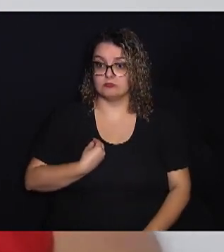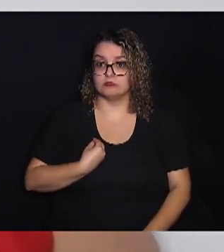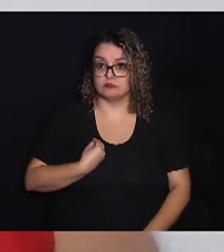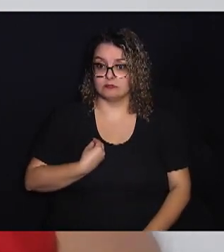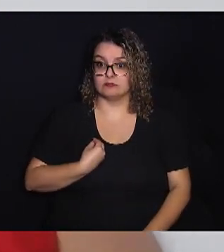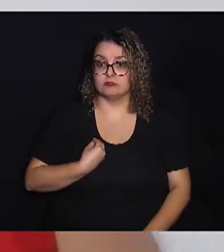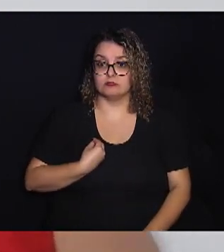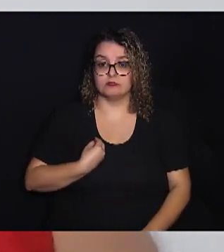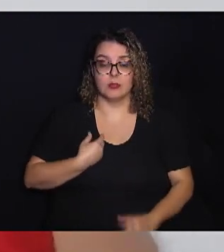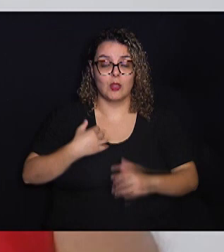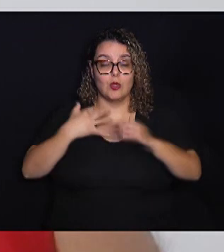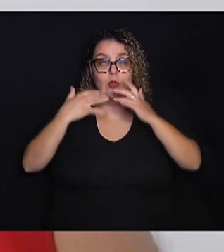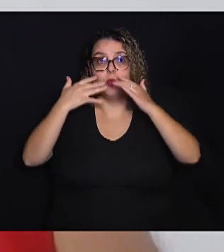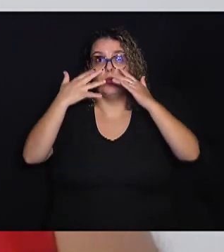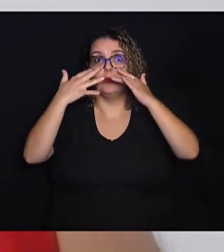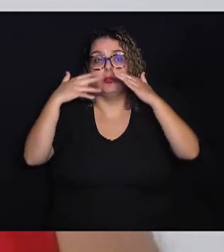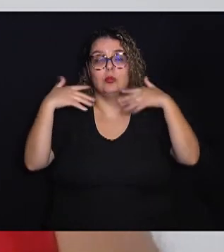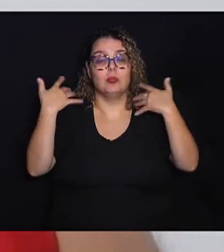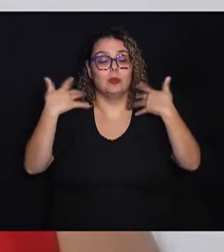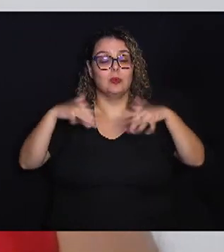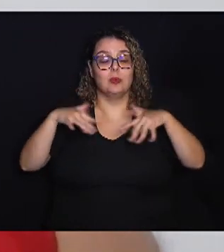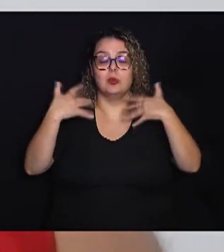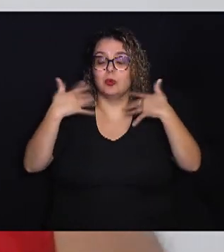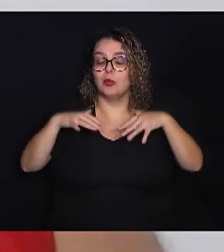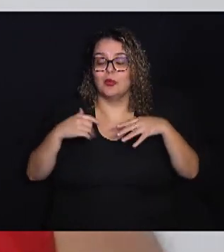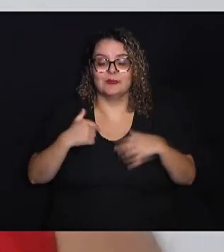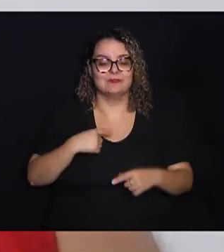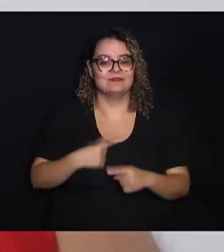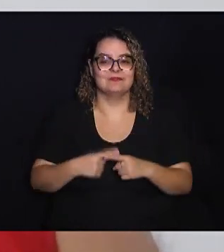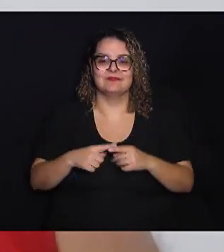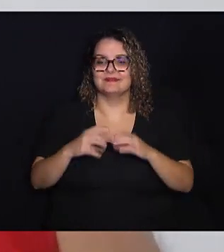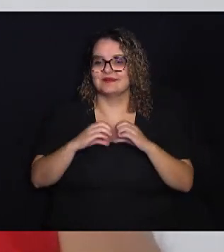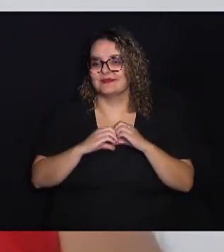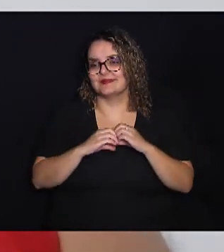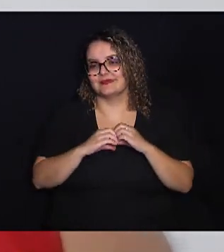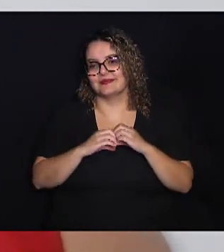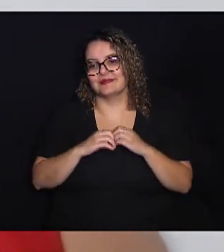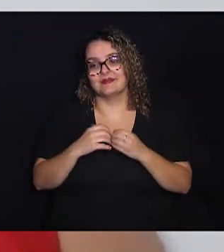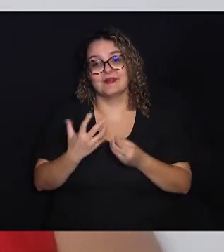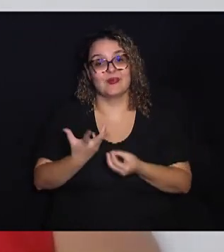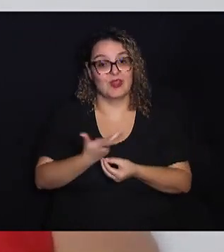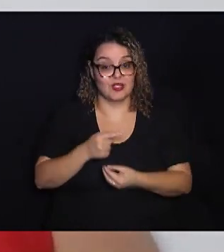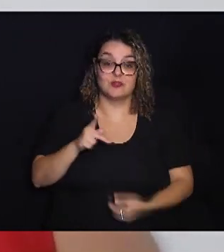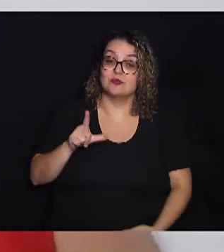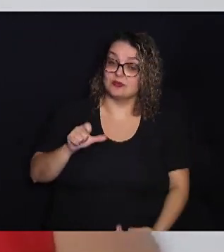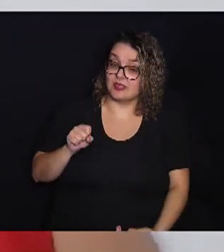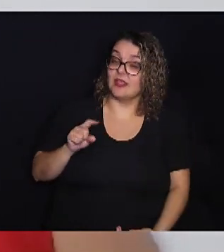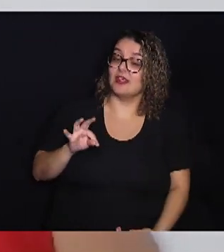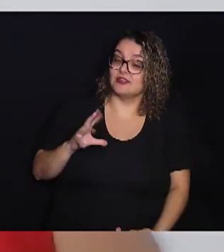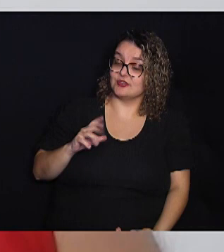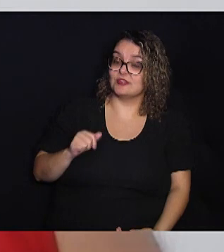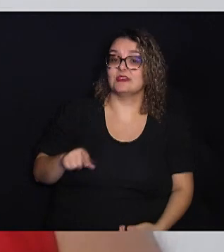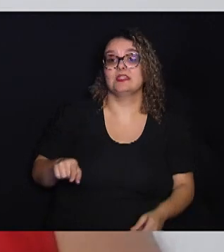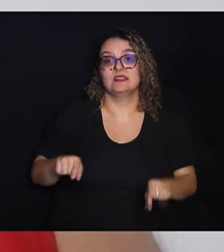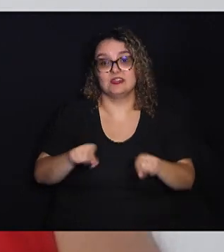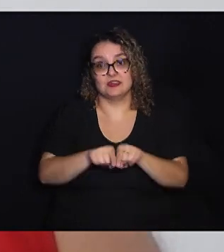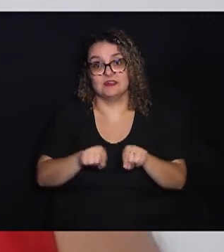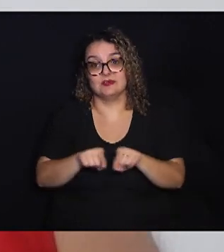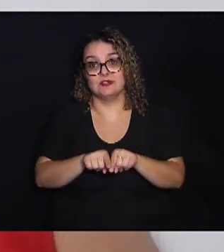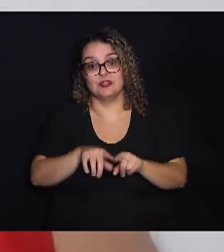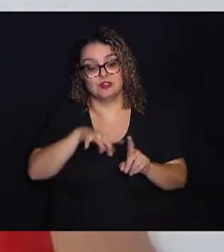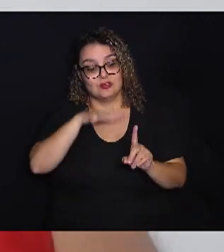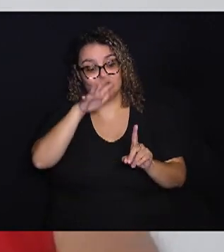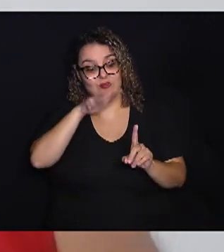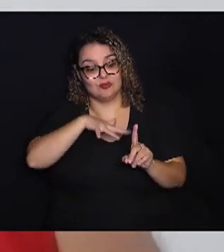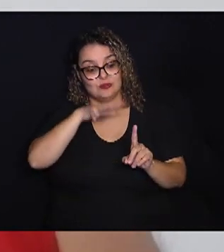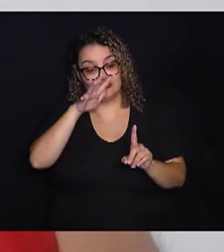me encantou muito, porque eu amo a arte plástica também e eu admirei